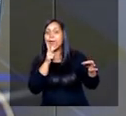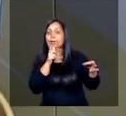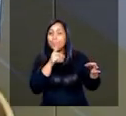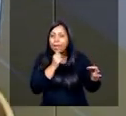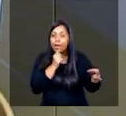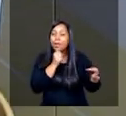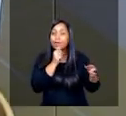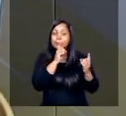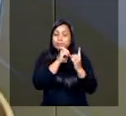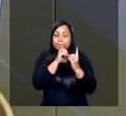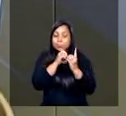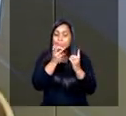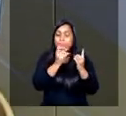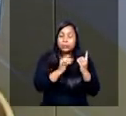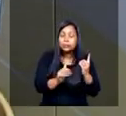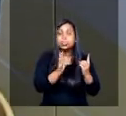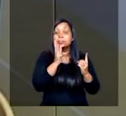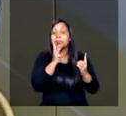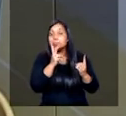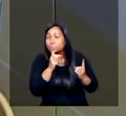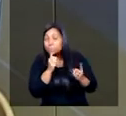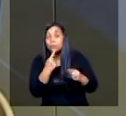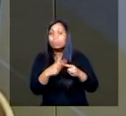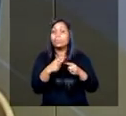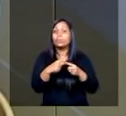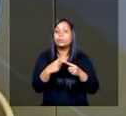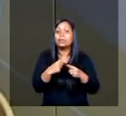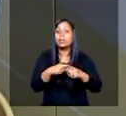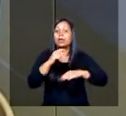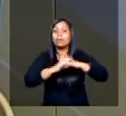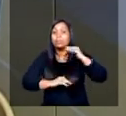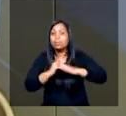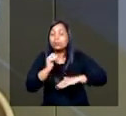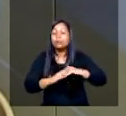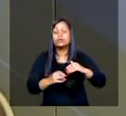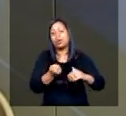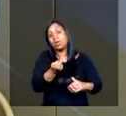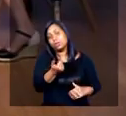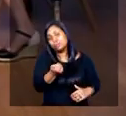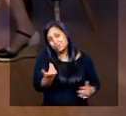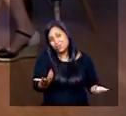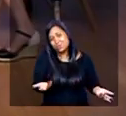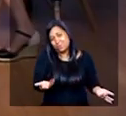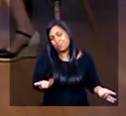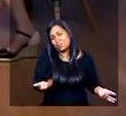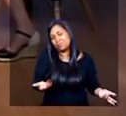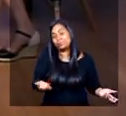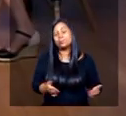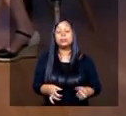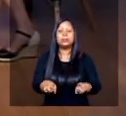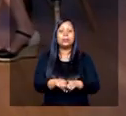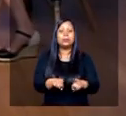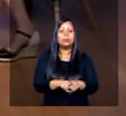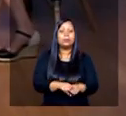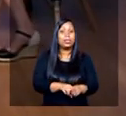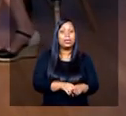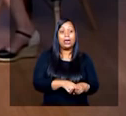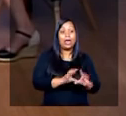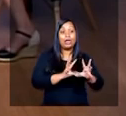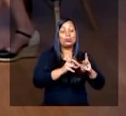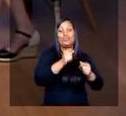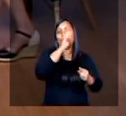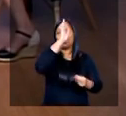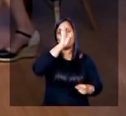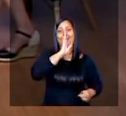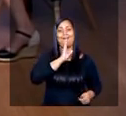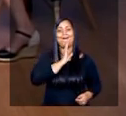essa criança, né, devido ao número mesmo de profissionais, né? É entender que ninguém paga nada e